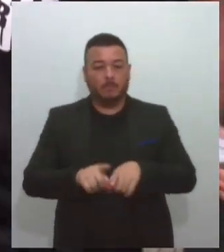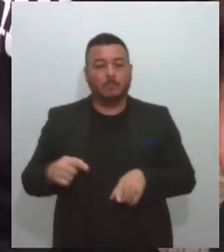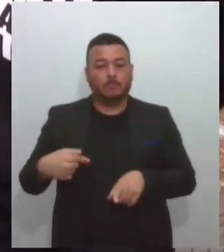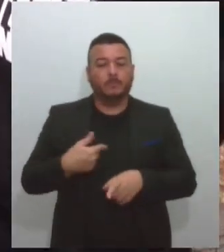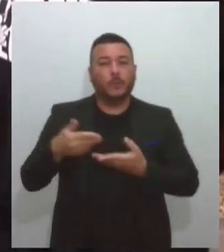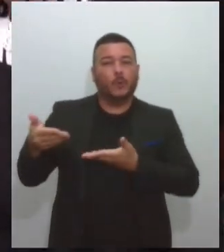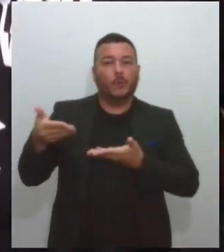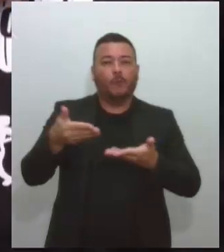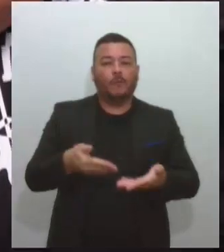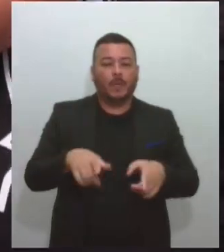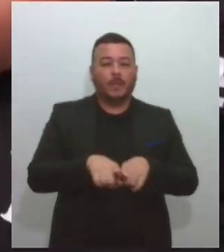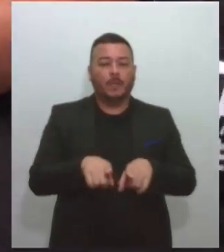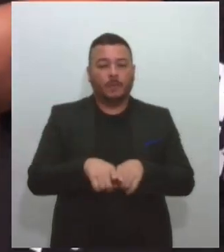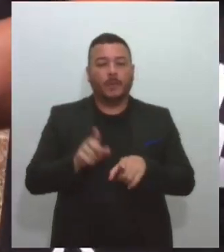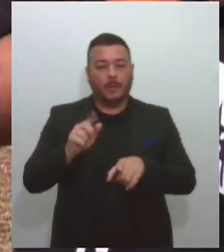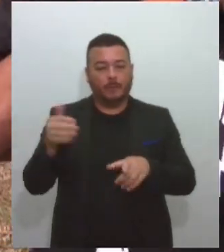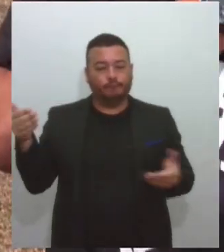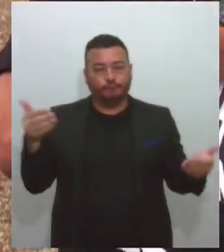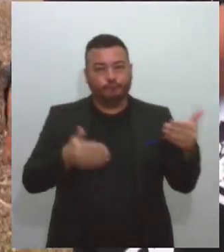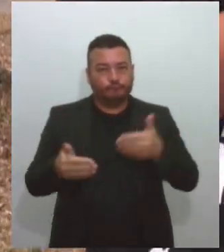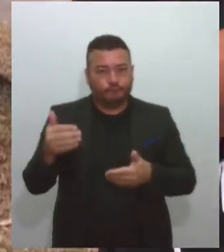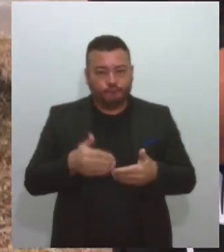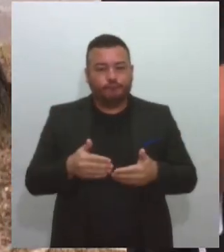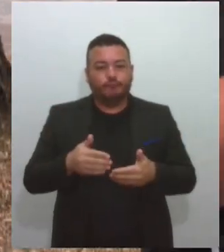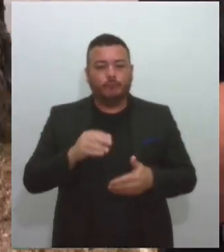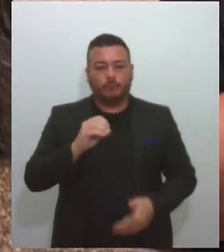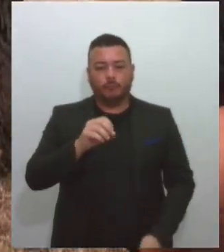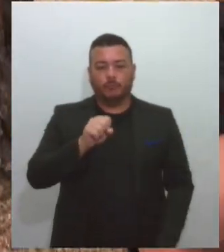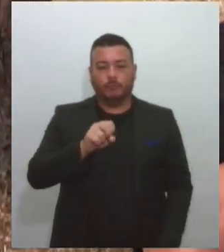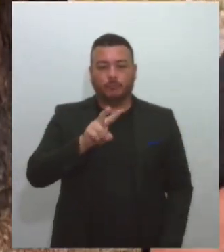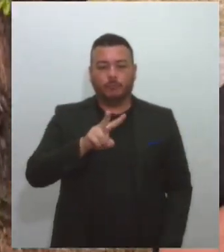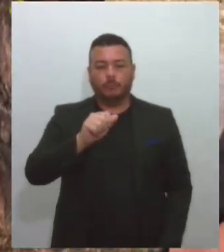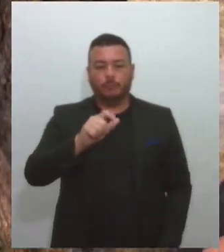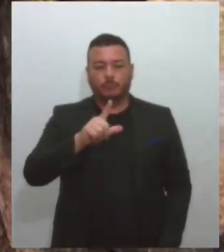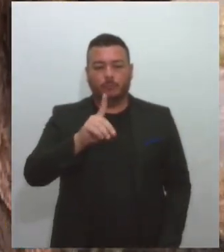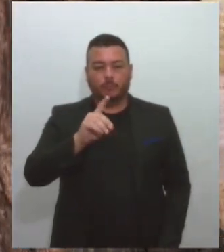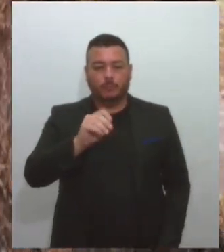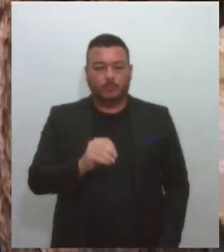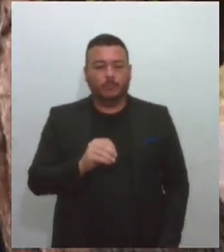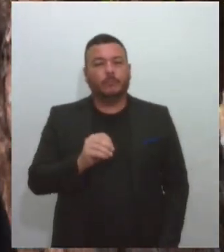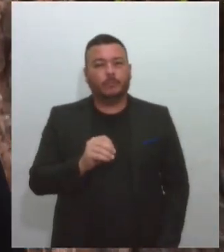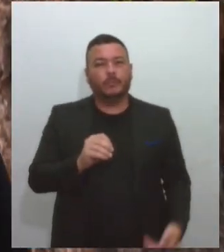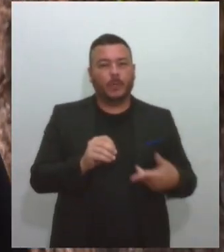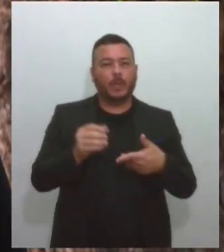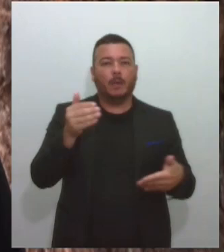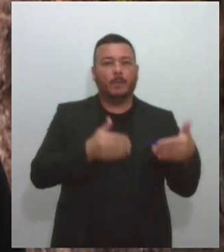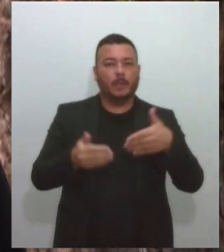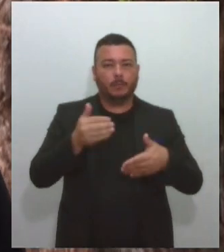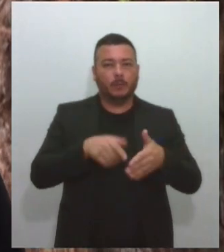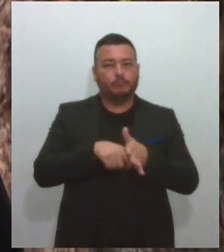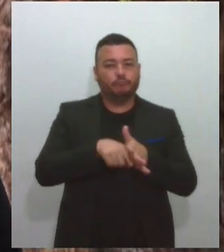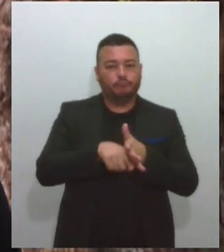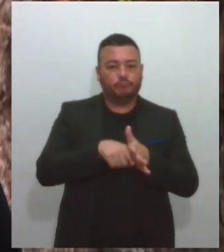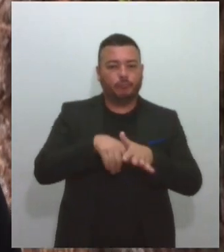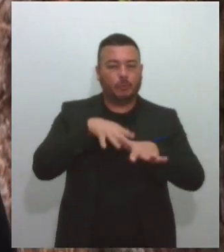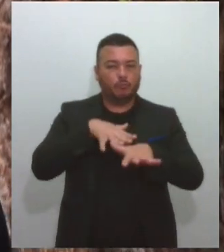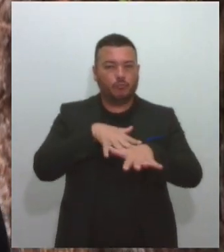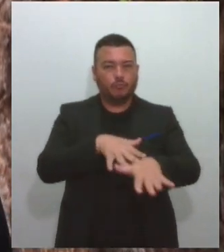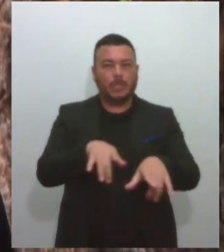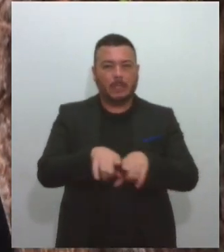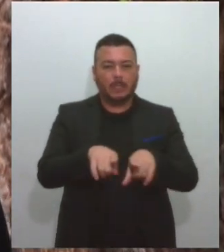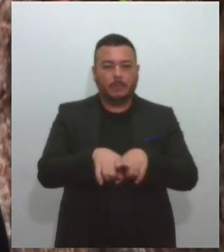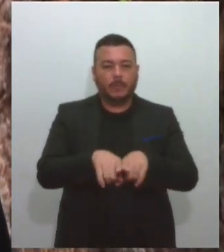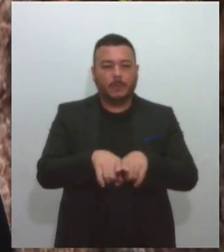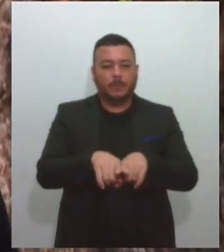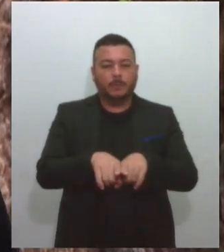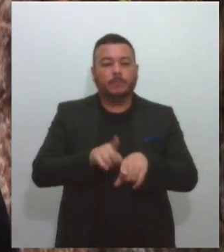vêm nesse sentido. Oswaldo Neto, que é um dos convidados, ele faz parte da Consulta, que é um movimento que nós